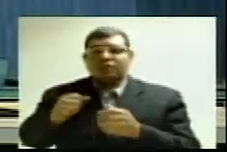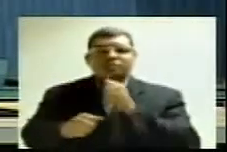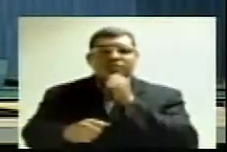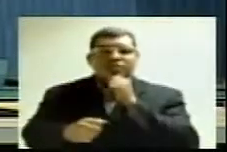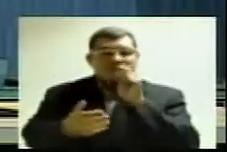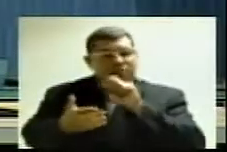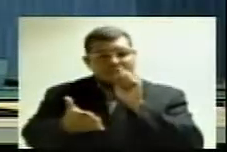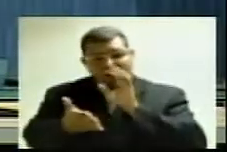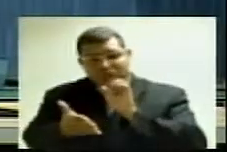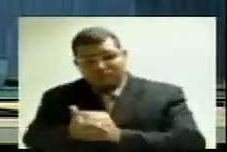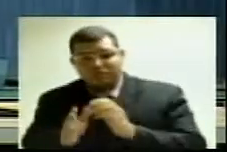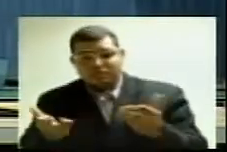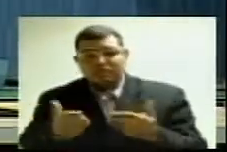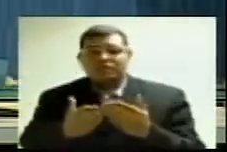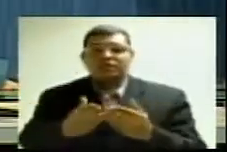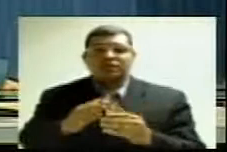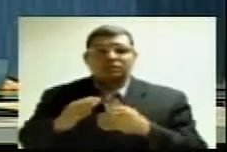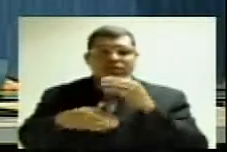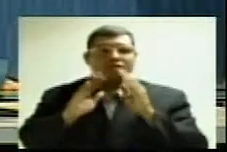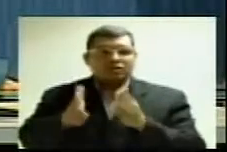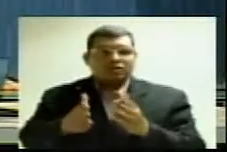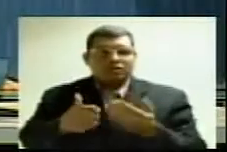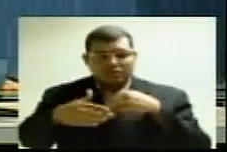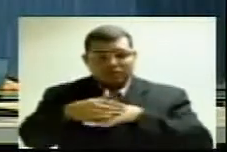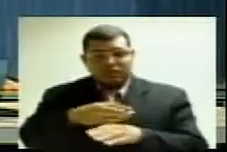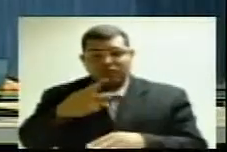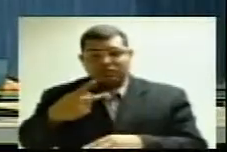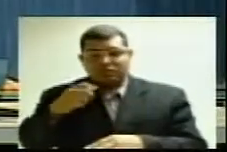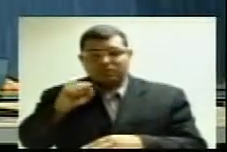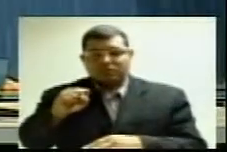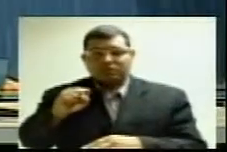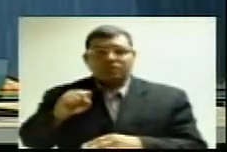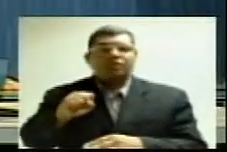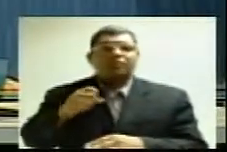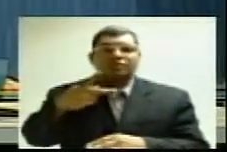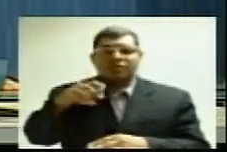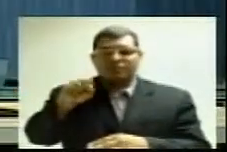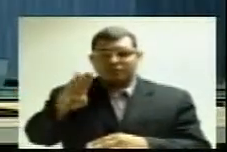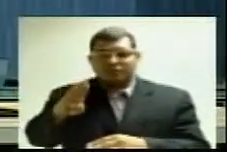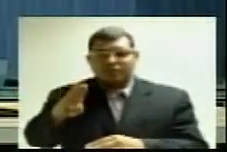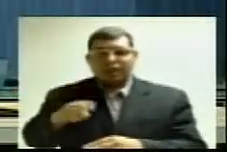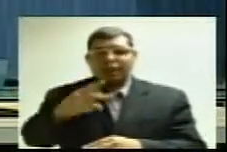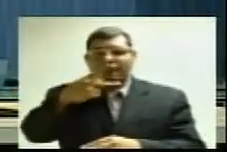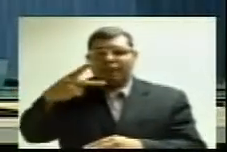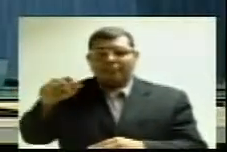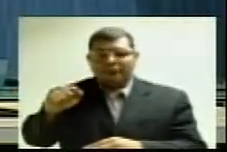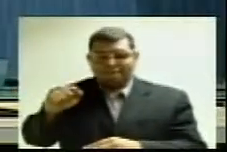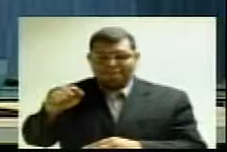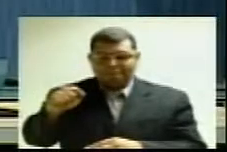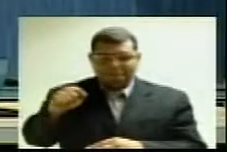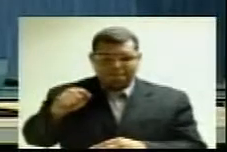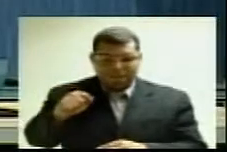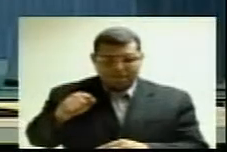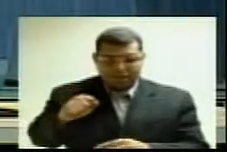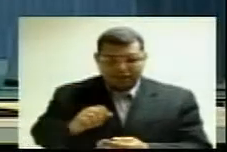ainda sem registro, mas que provisoriamente está abrigado no Partido Socialista Brasileiro, e o PPS, Partido